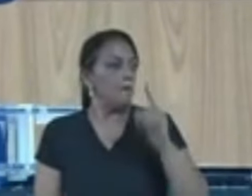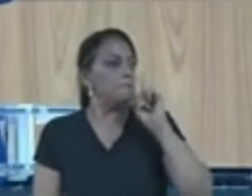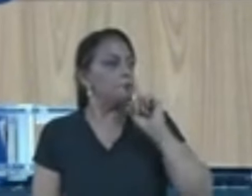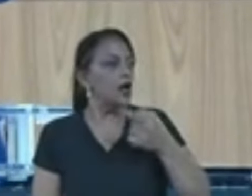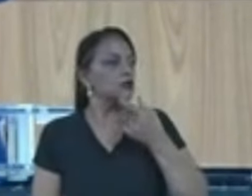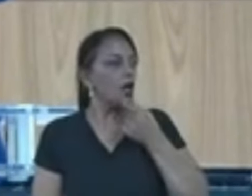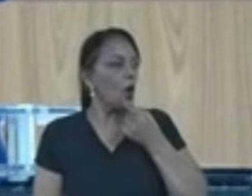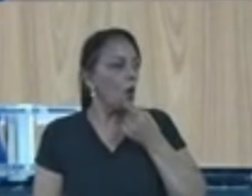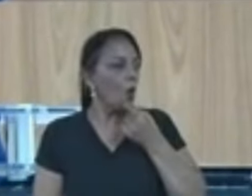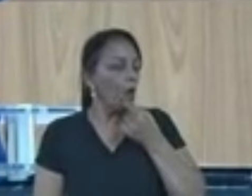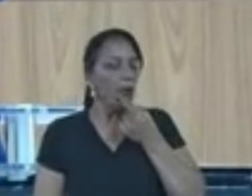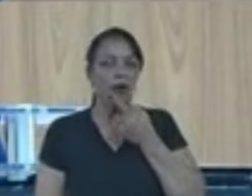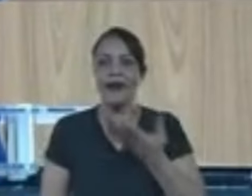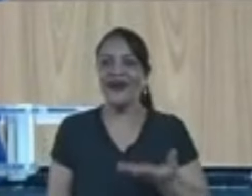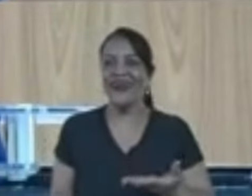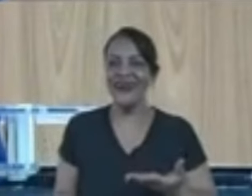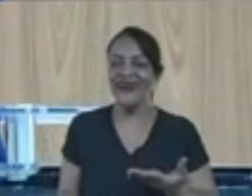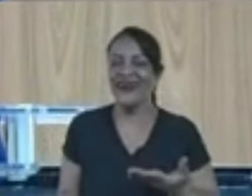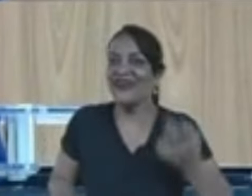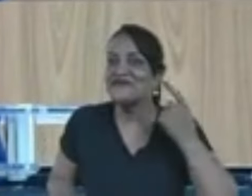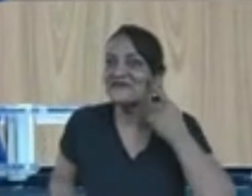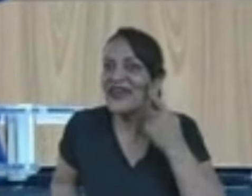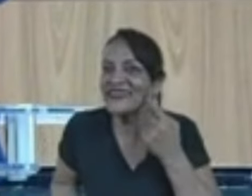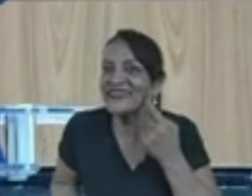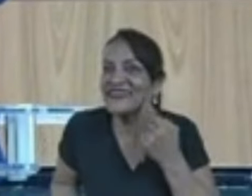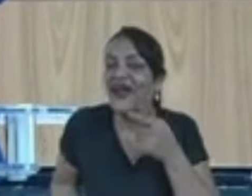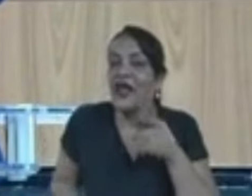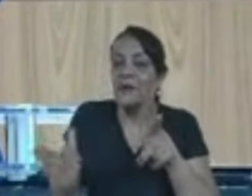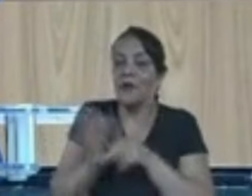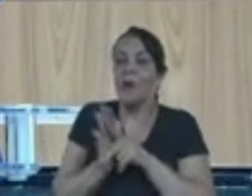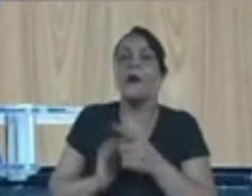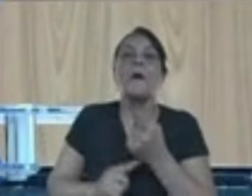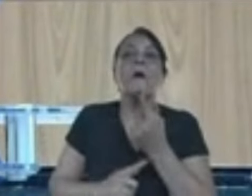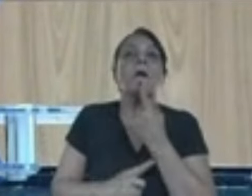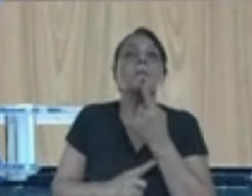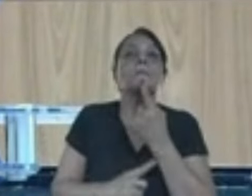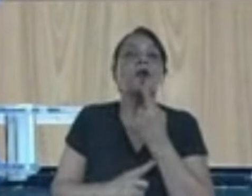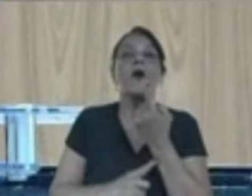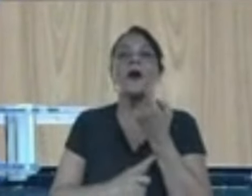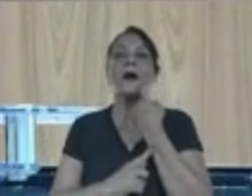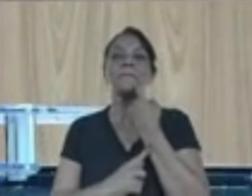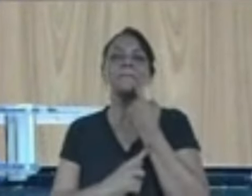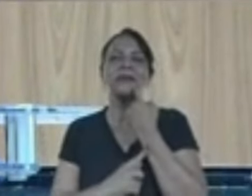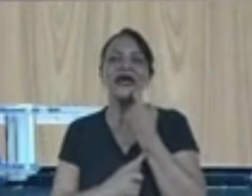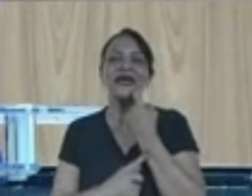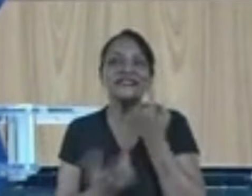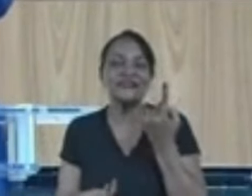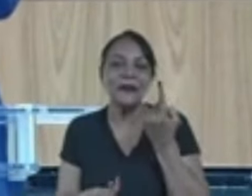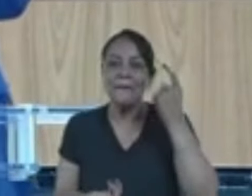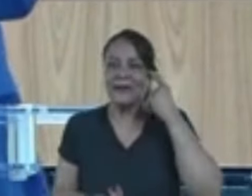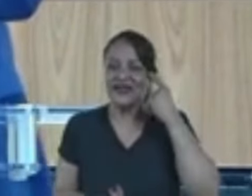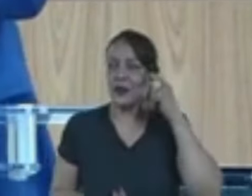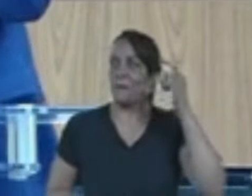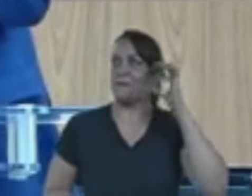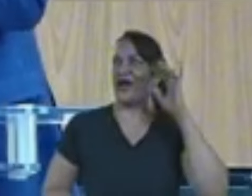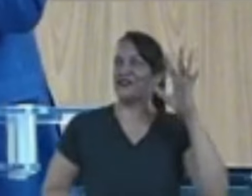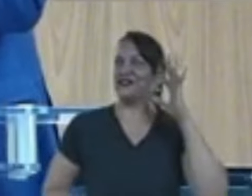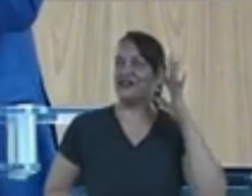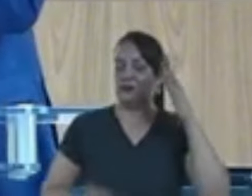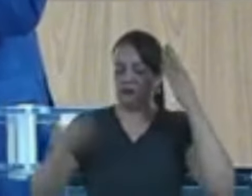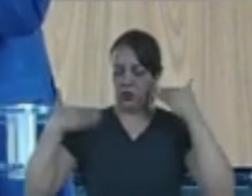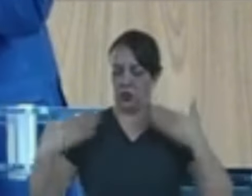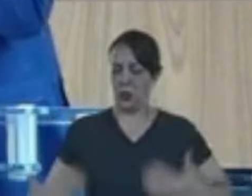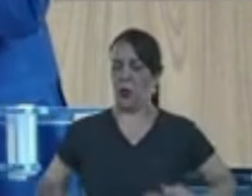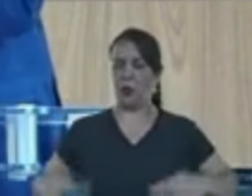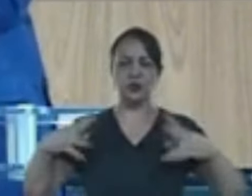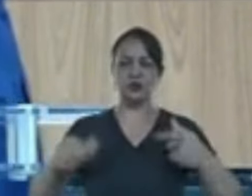historiadores falam que ele viveu da boca do peixe, talvez o suco gástrico deixou ele todo branco assim, que nem um fantasma, acredito as pessoas,